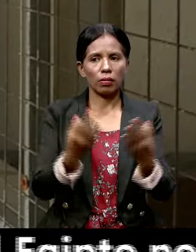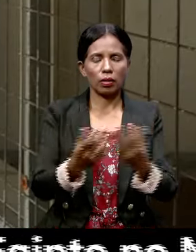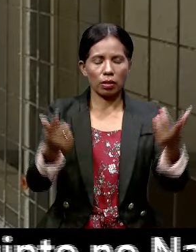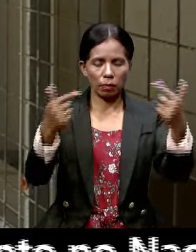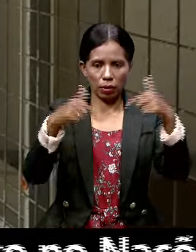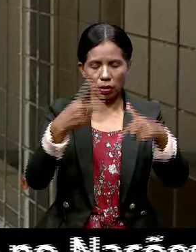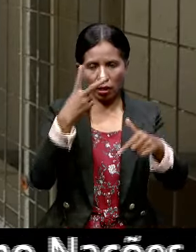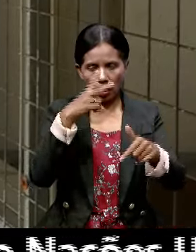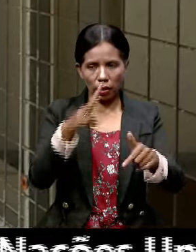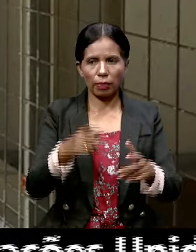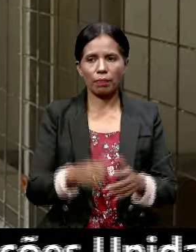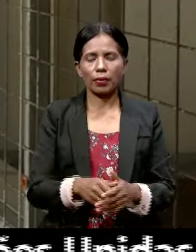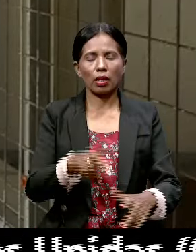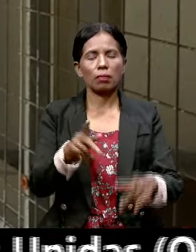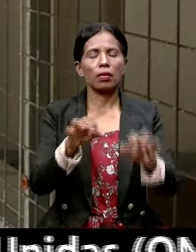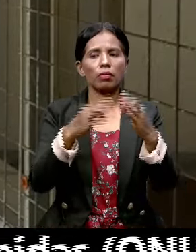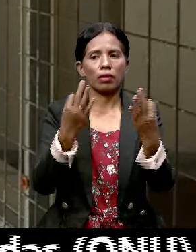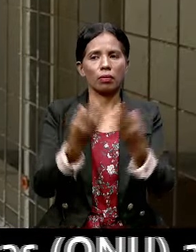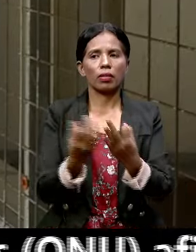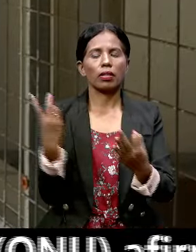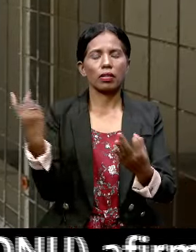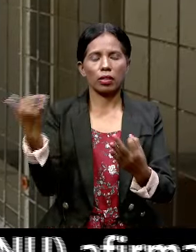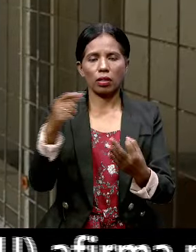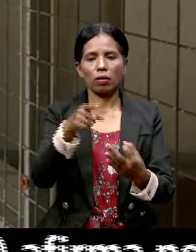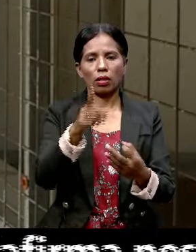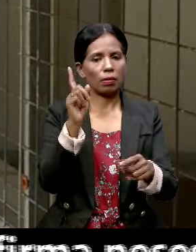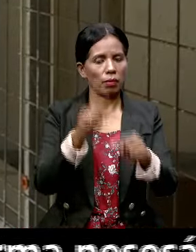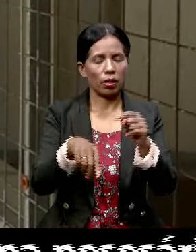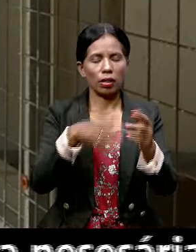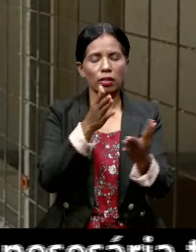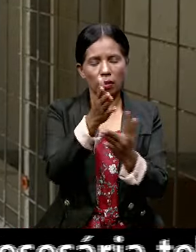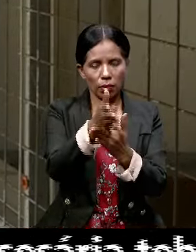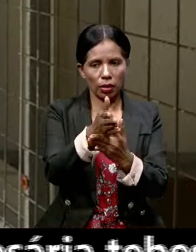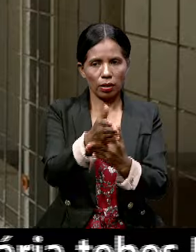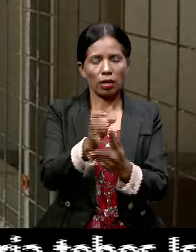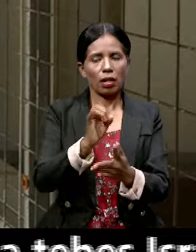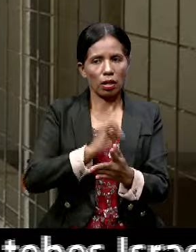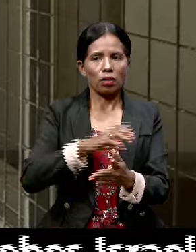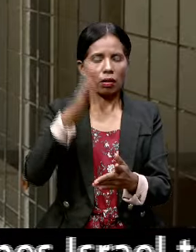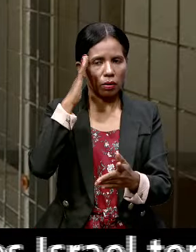alaram. Nam diga se ma família Balu mai, ita dian ola bele tama. Ah, ita né, maka unen